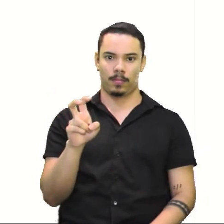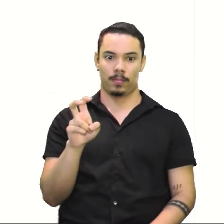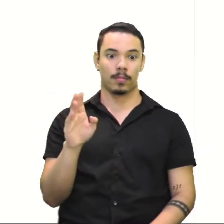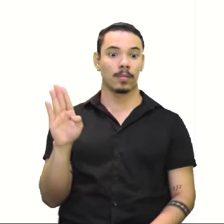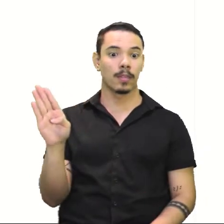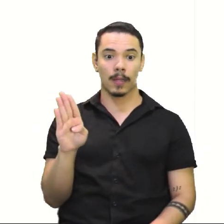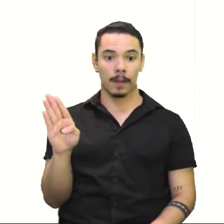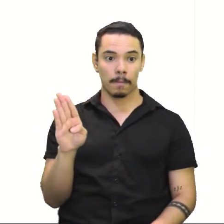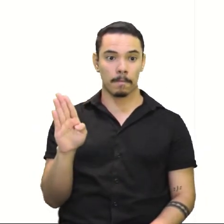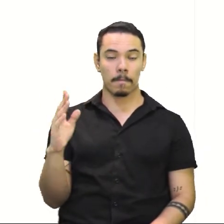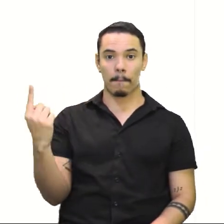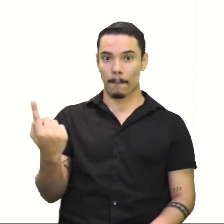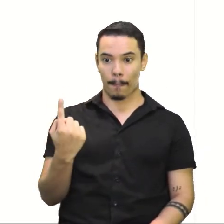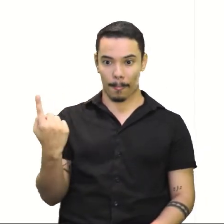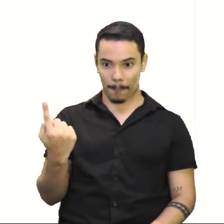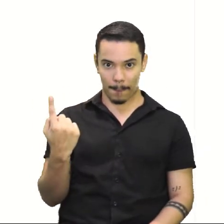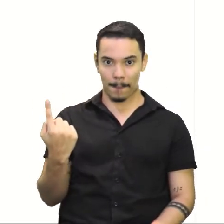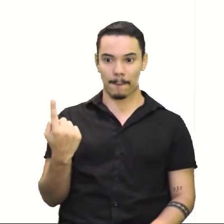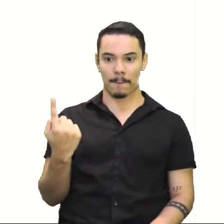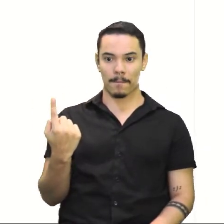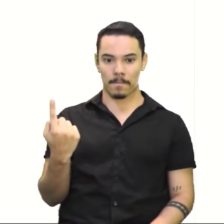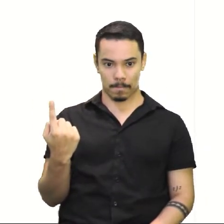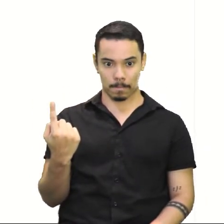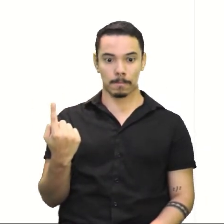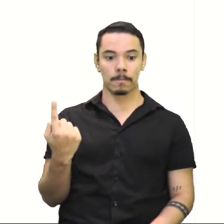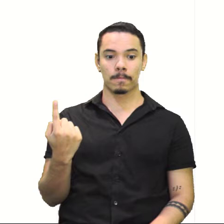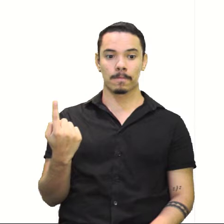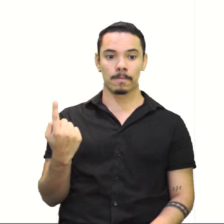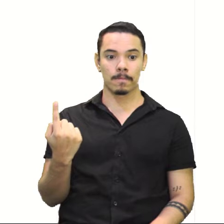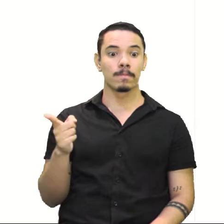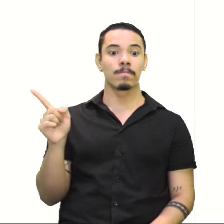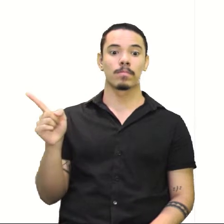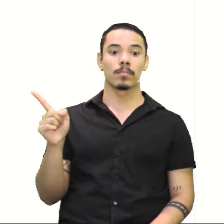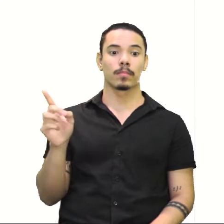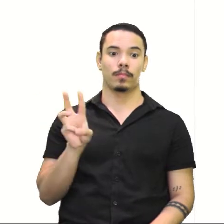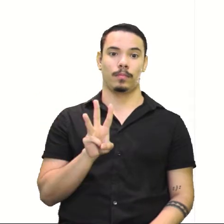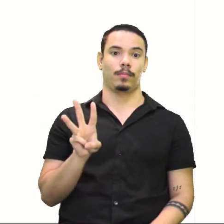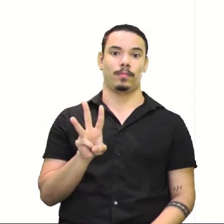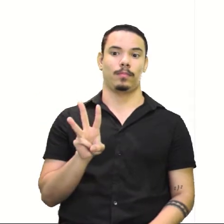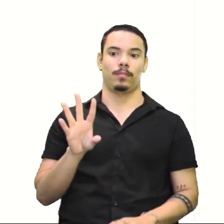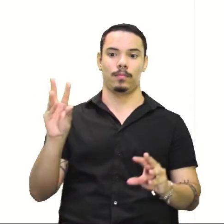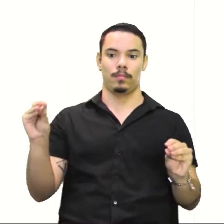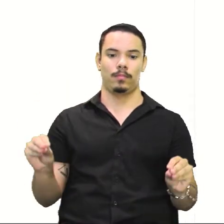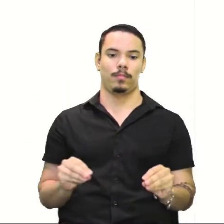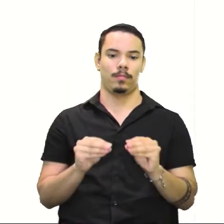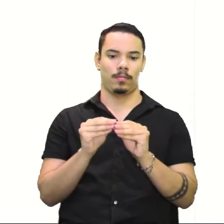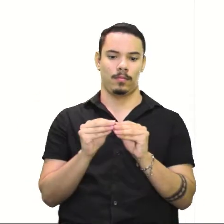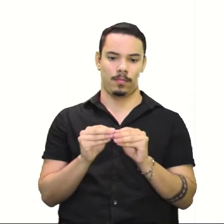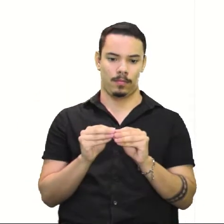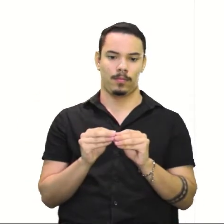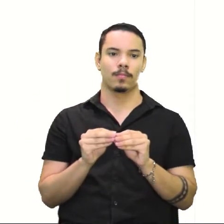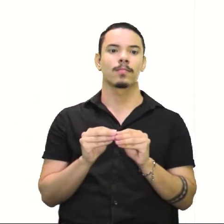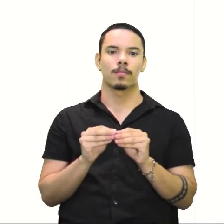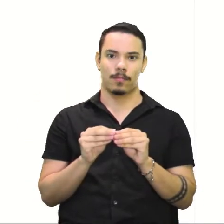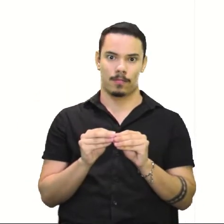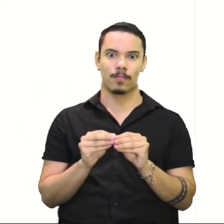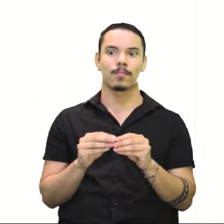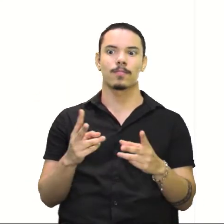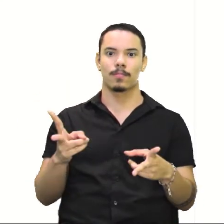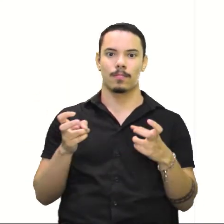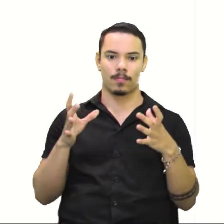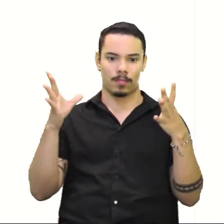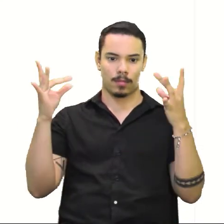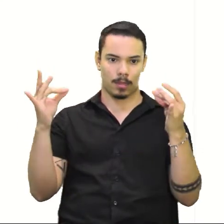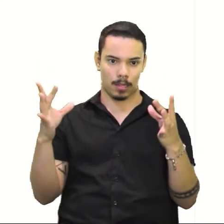tá sozinho. O B é quem está sozinho, né? E quem está sozinho aqui? 3. É o 3. Então, o B vale 3. 3. Menos 5